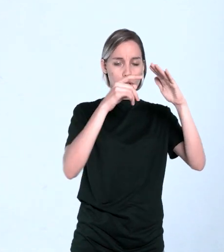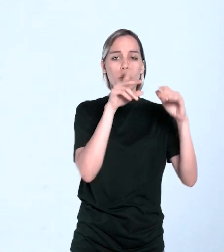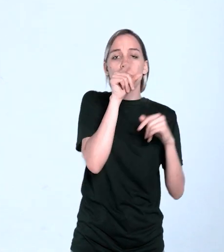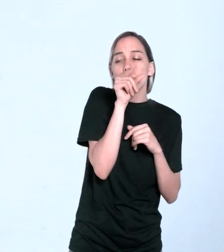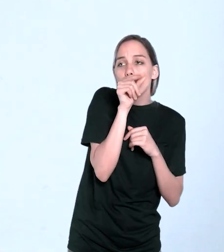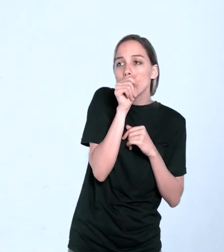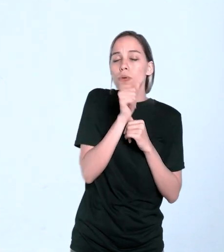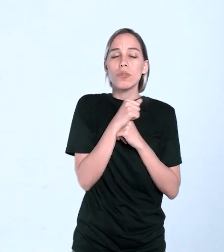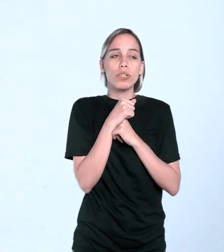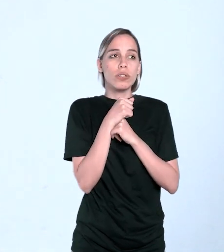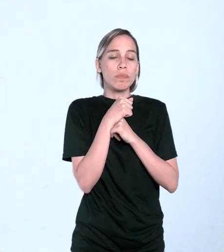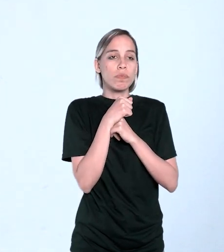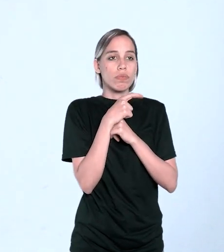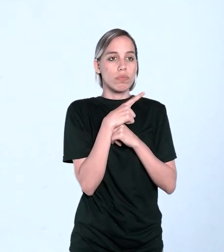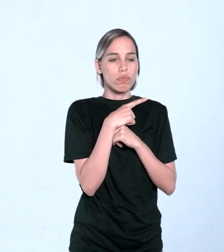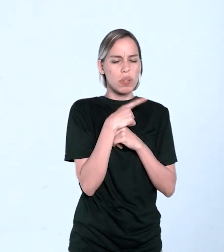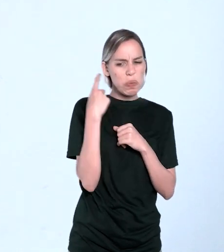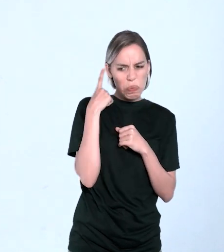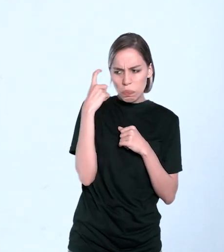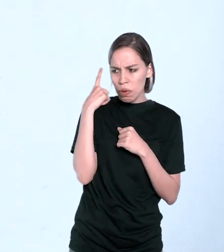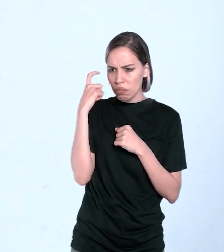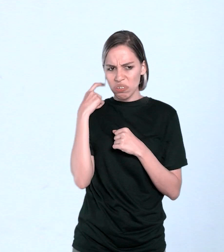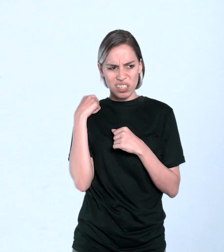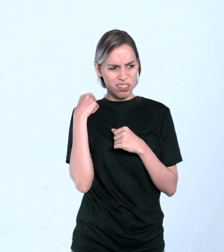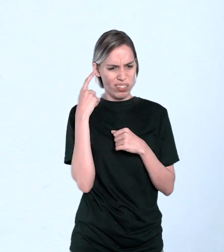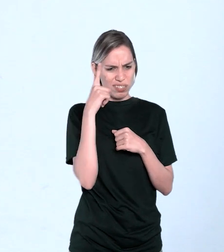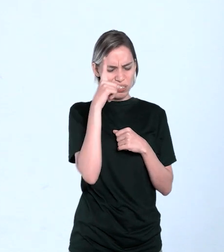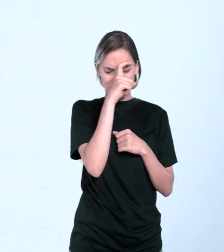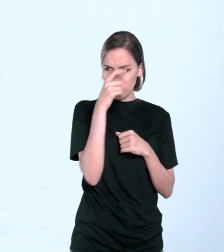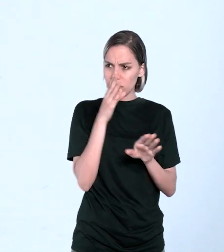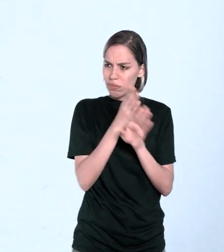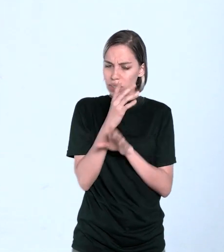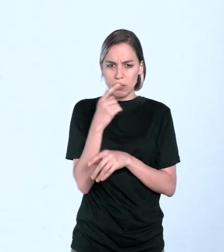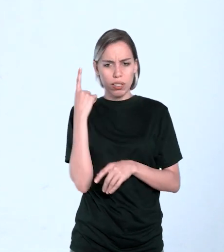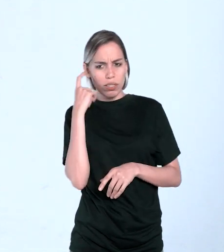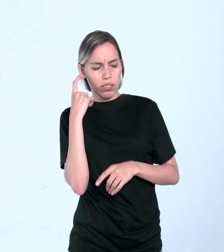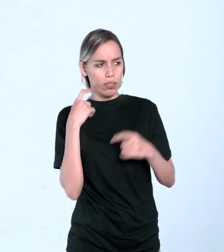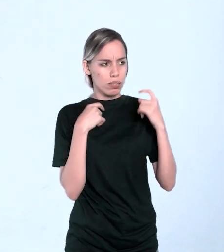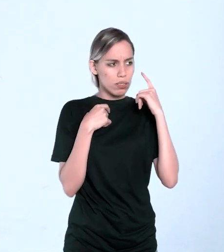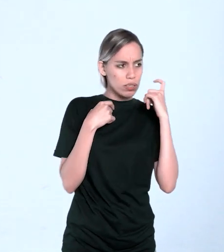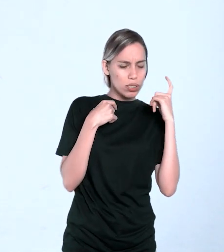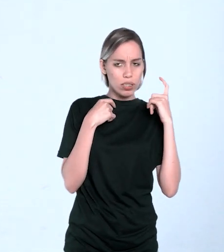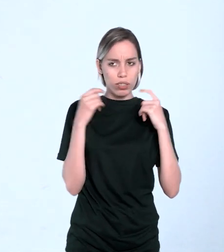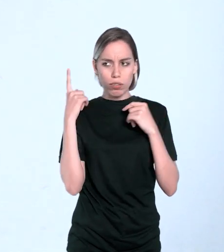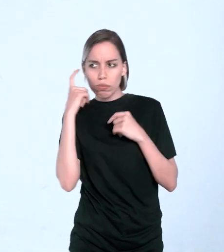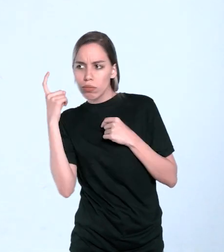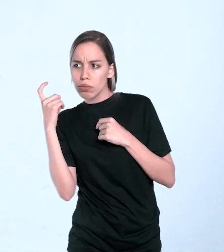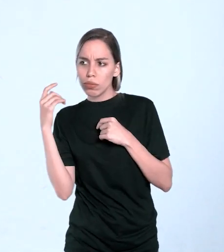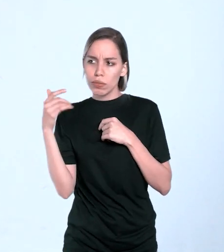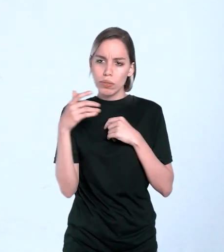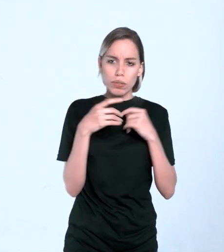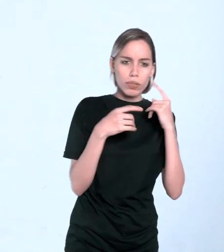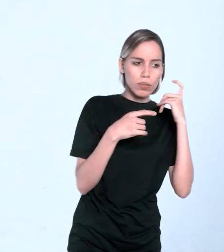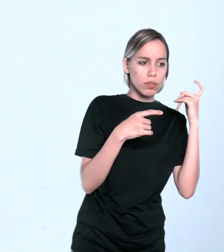fachadas. Havia um ruído constante e indecifrável. Vinha de um lado da rua e seguia pelo outro, tornava-se